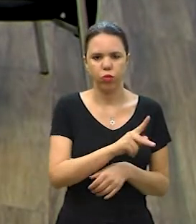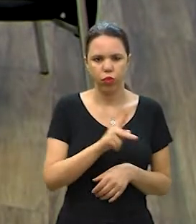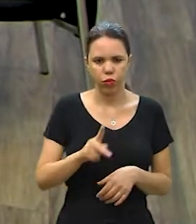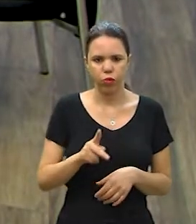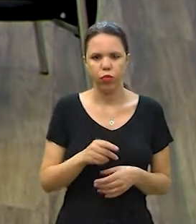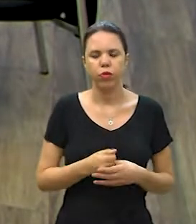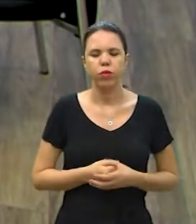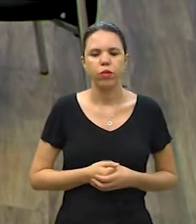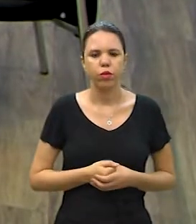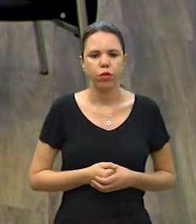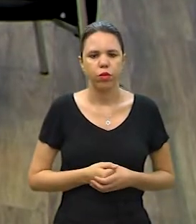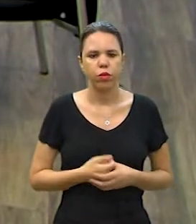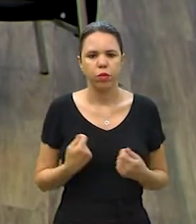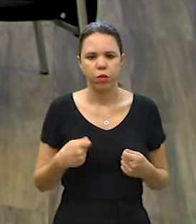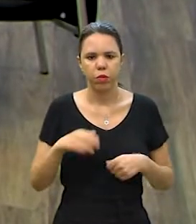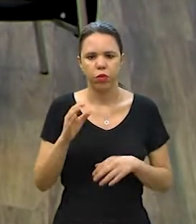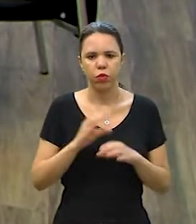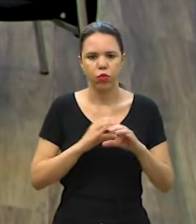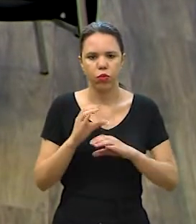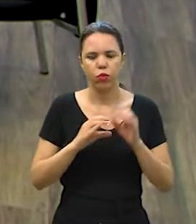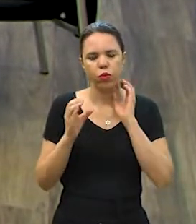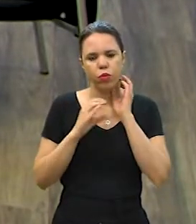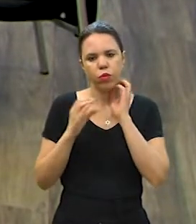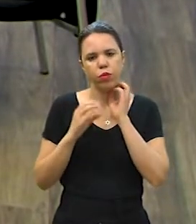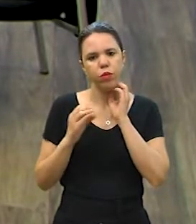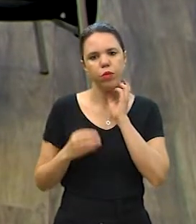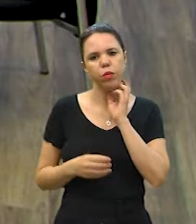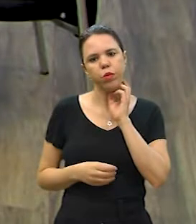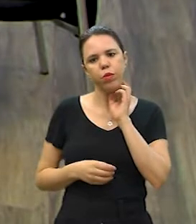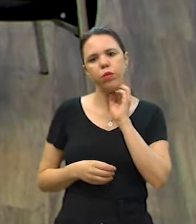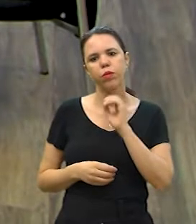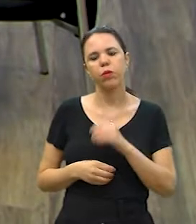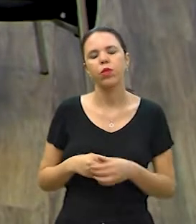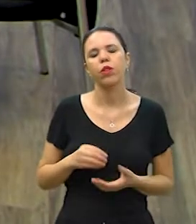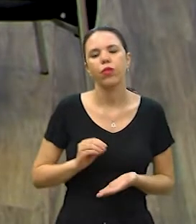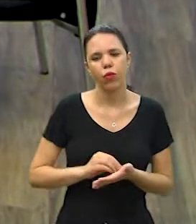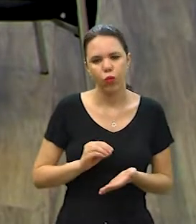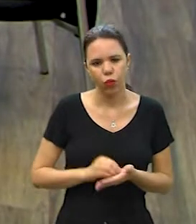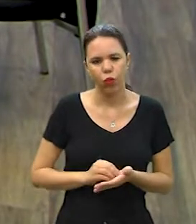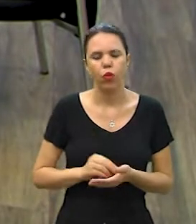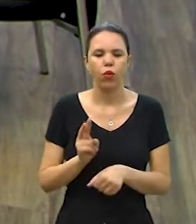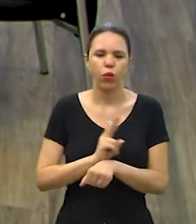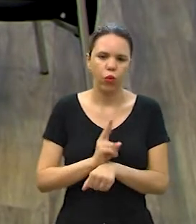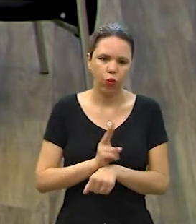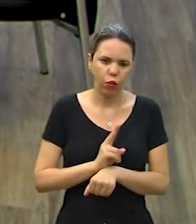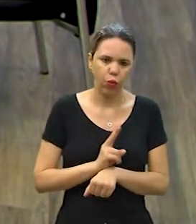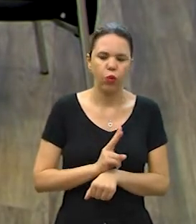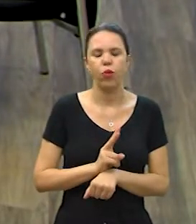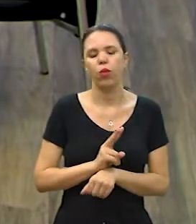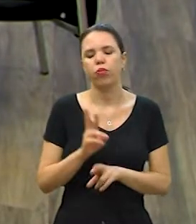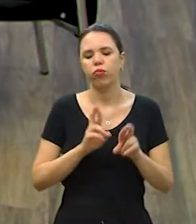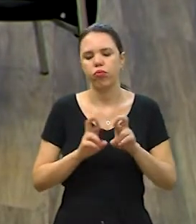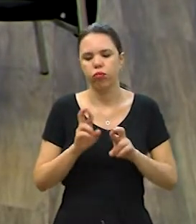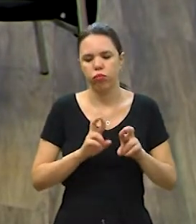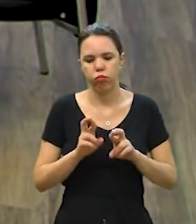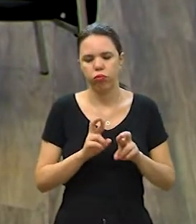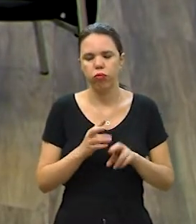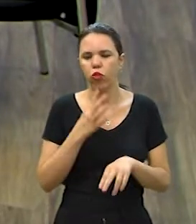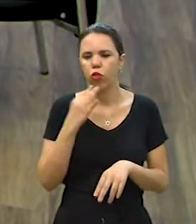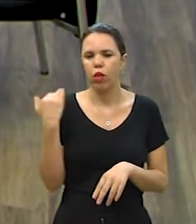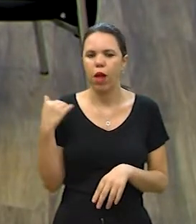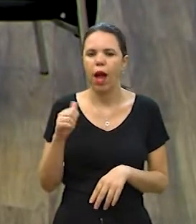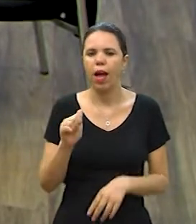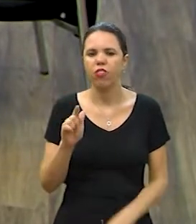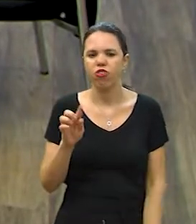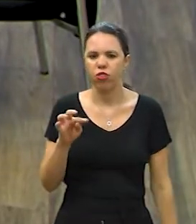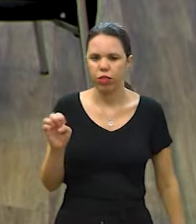e professoras, então precisa, né, concurso aí urgente. Faltam inspetores, é o que a gente conhecia por inspetor, né? Que a gente agora